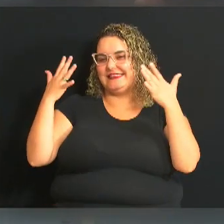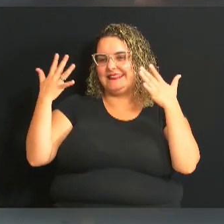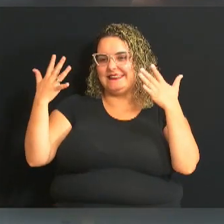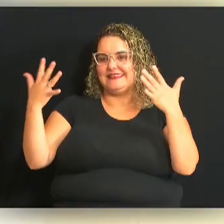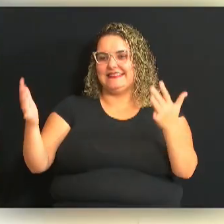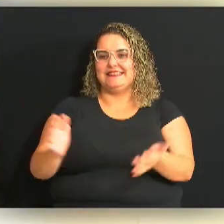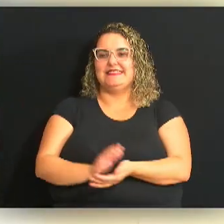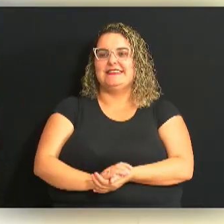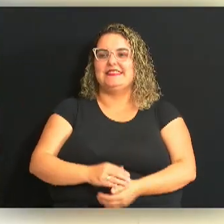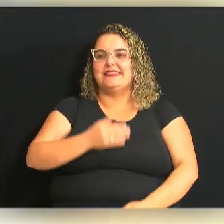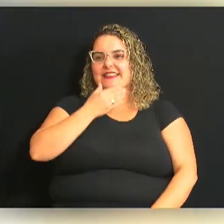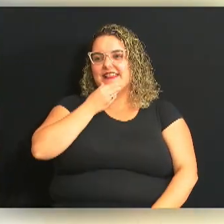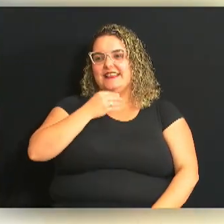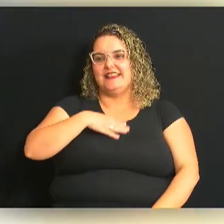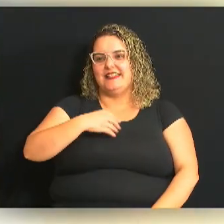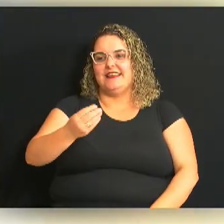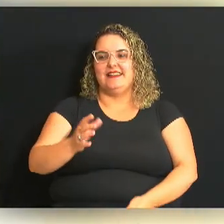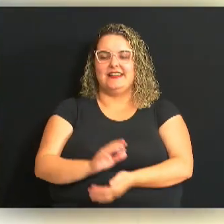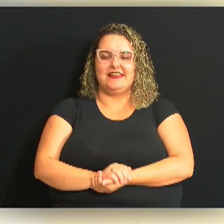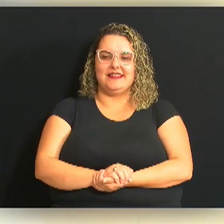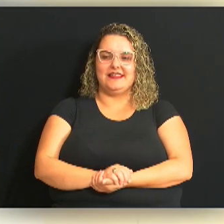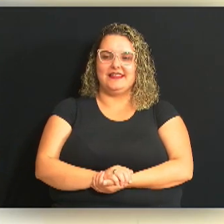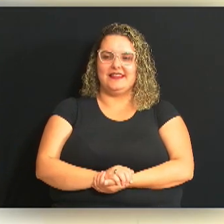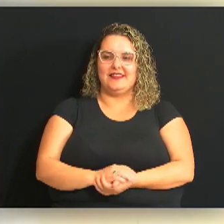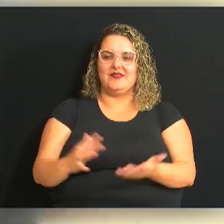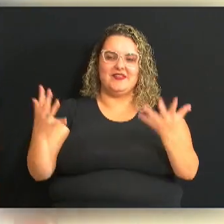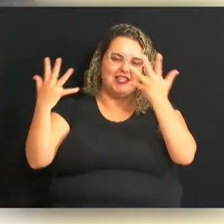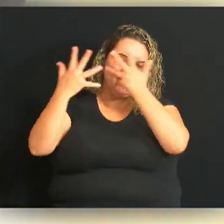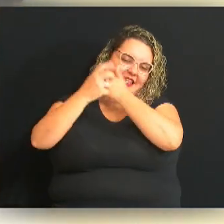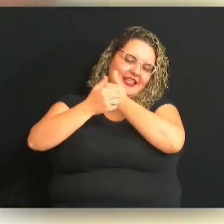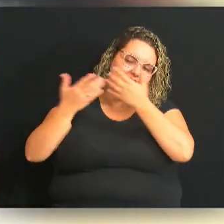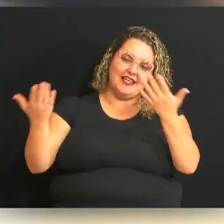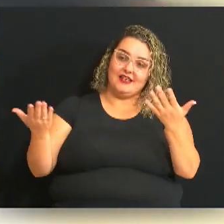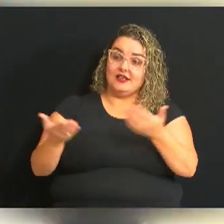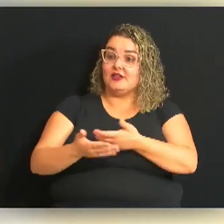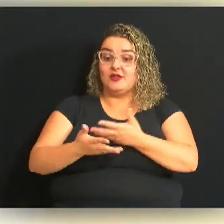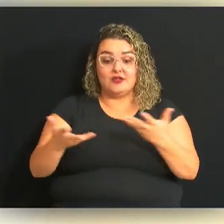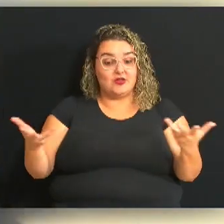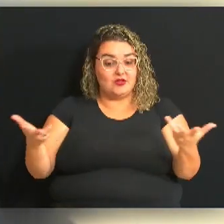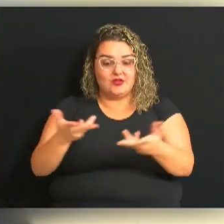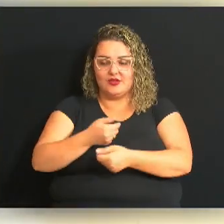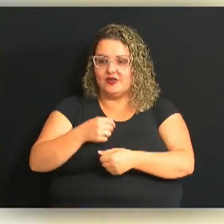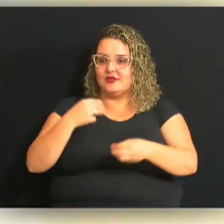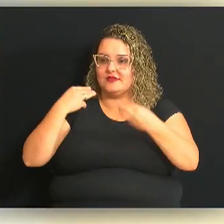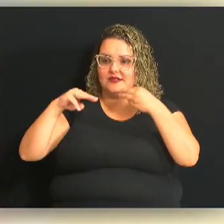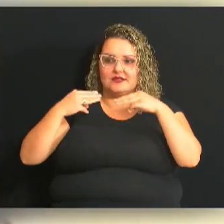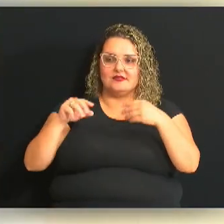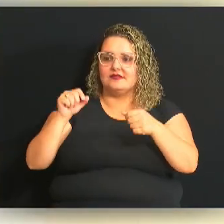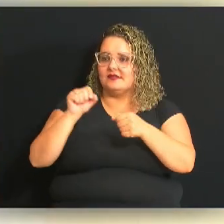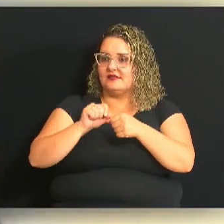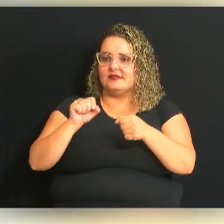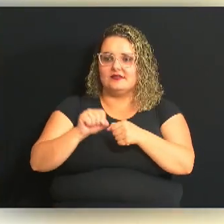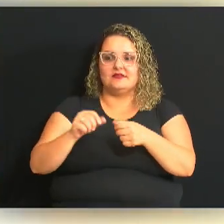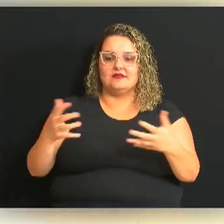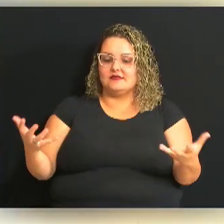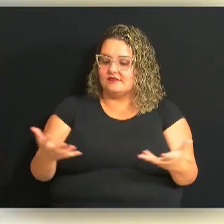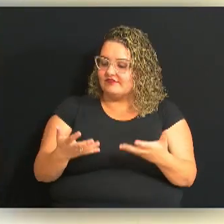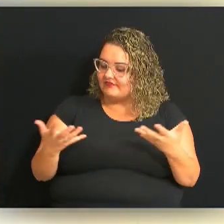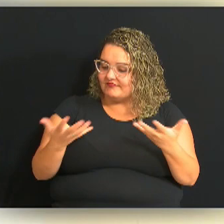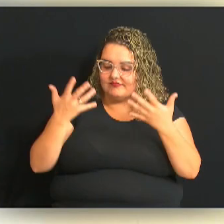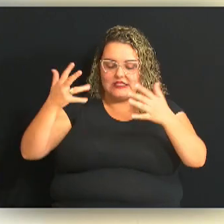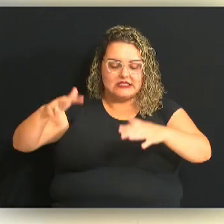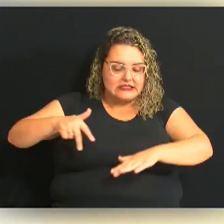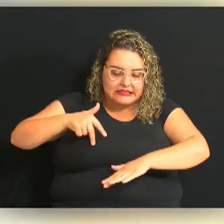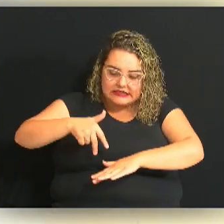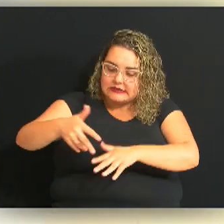Meu filhão, gatão. E, enfim, a todos os músicos que fizeram, que me carregaram